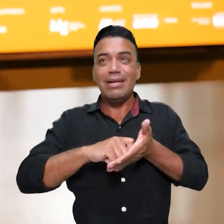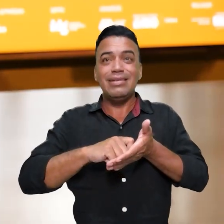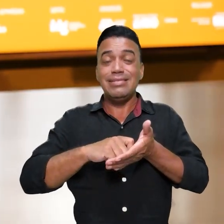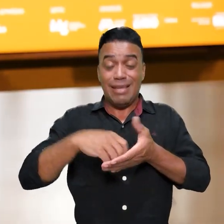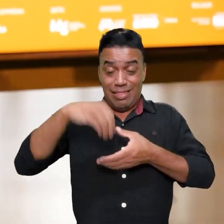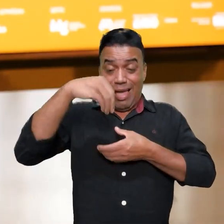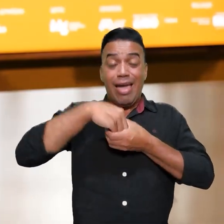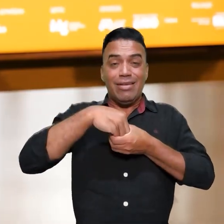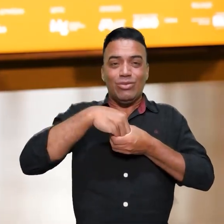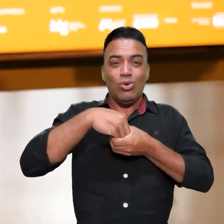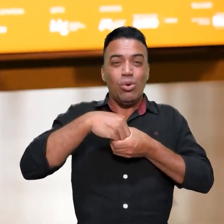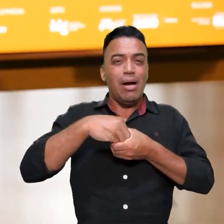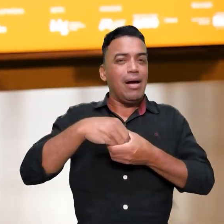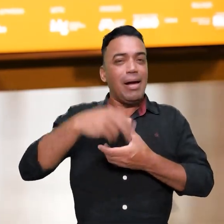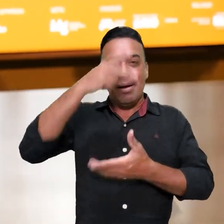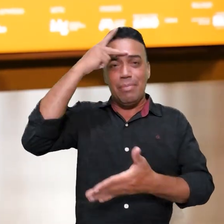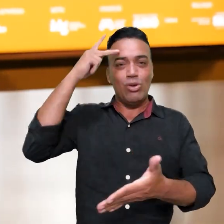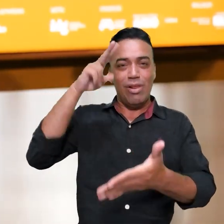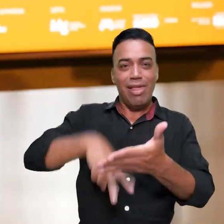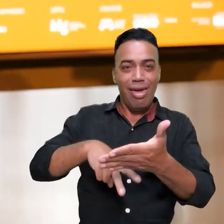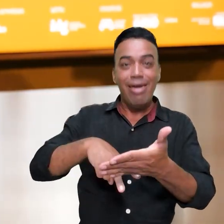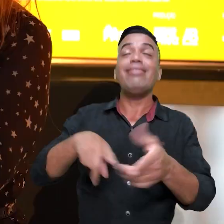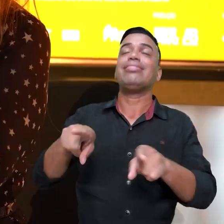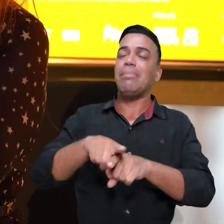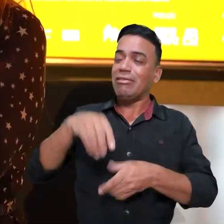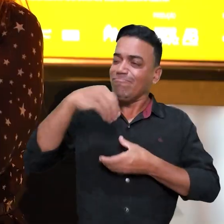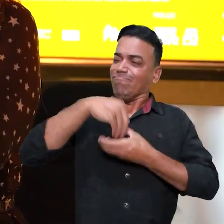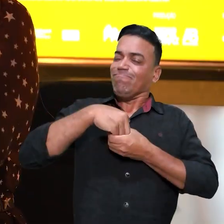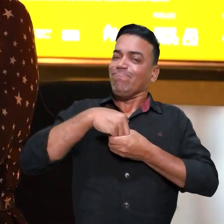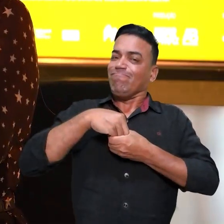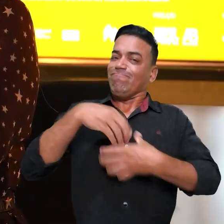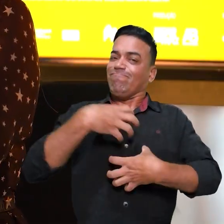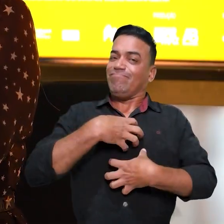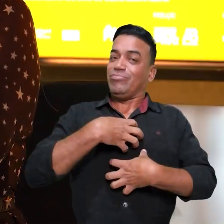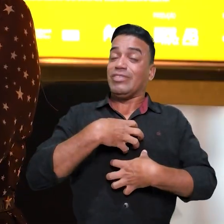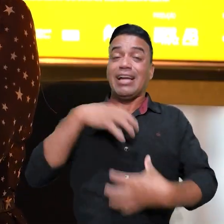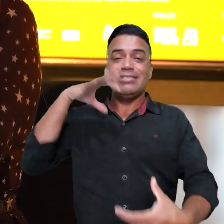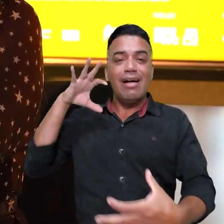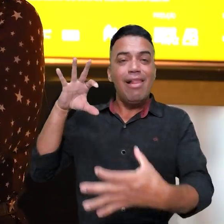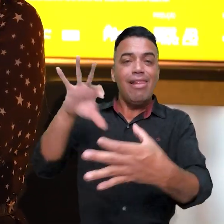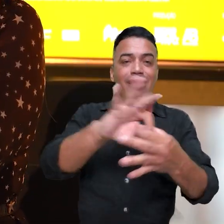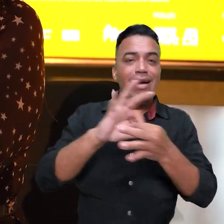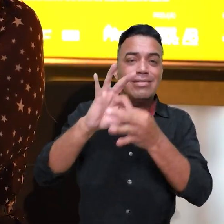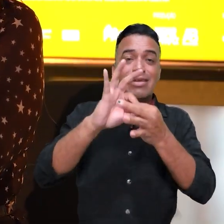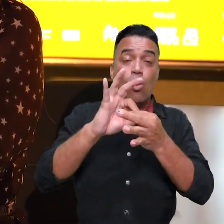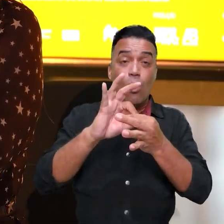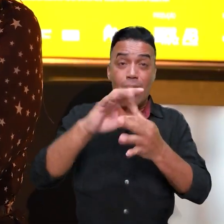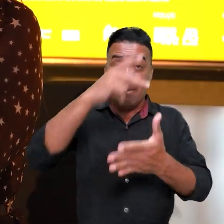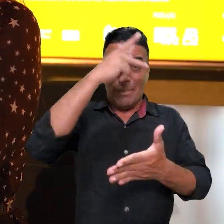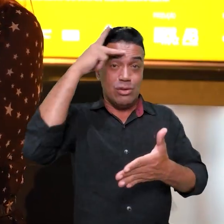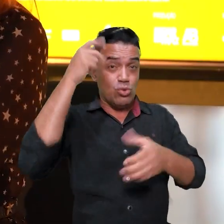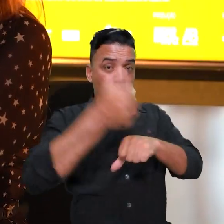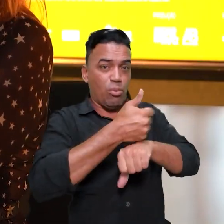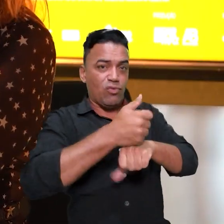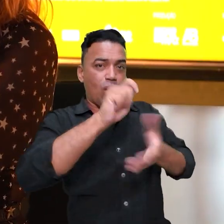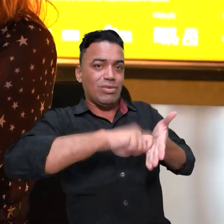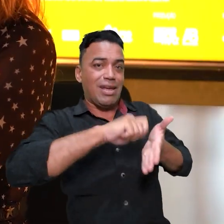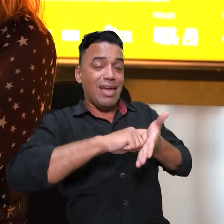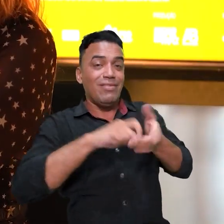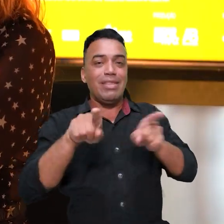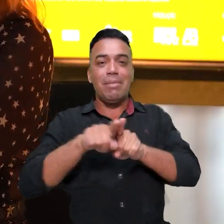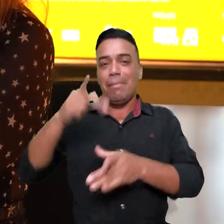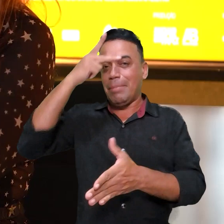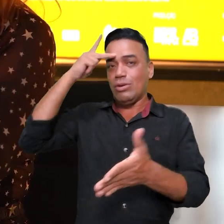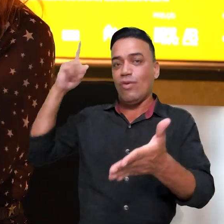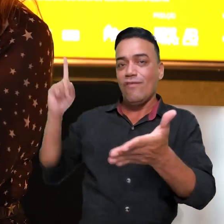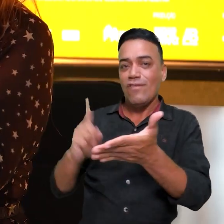para quem a lê. É esse elo que o poeta e o leitor têm, mesmo que cada